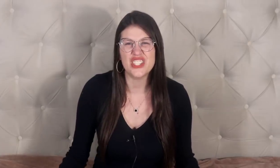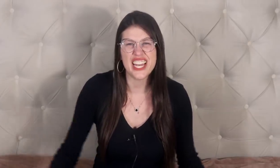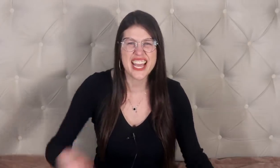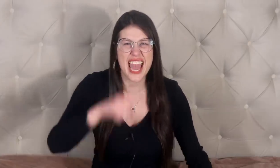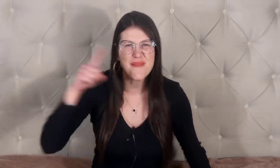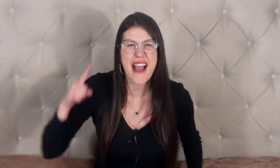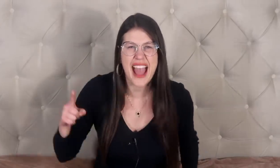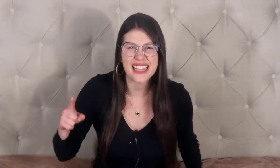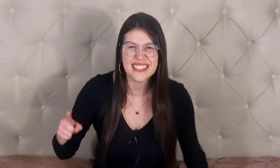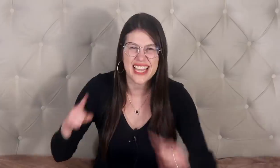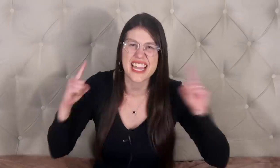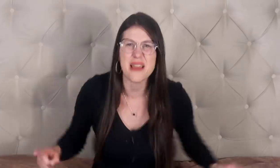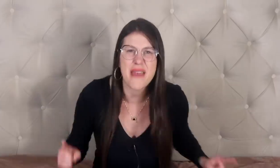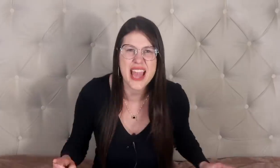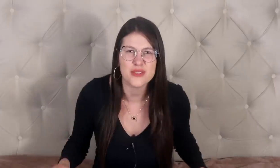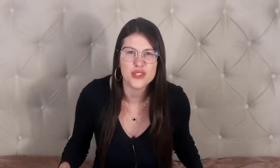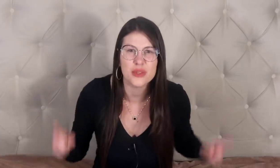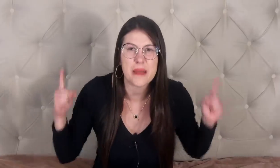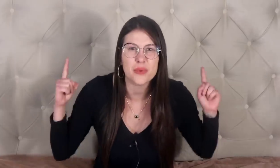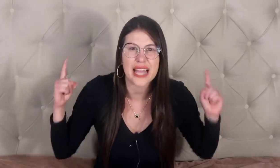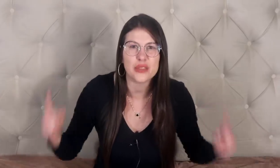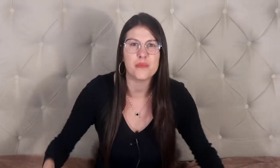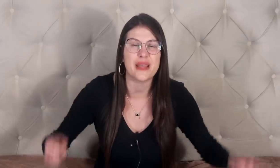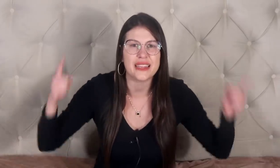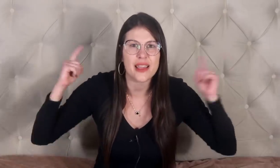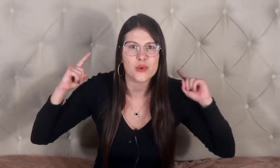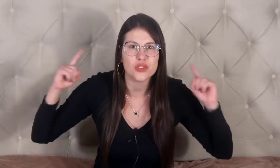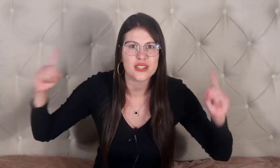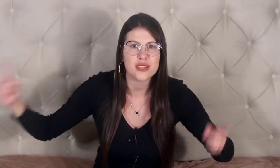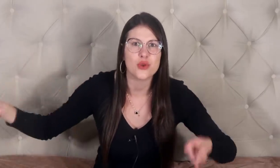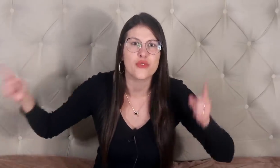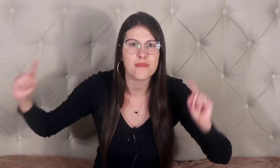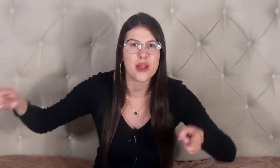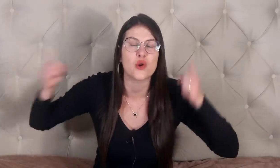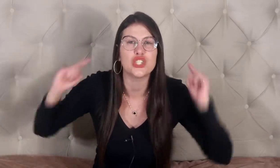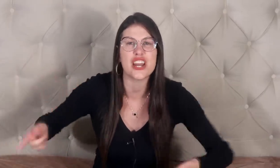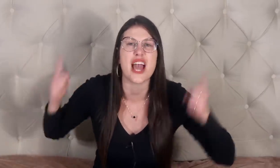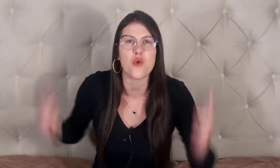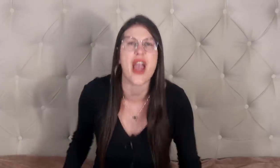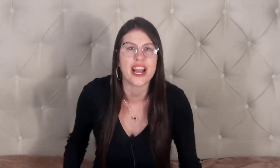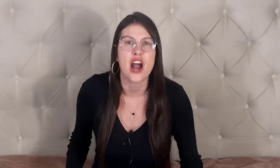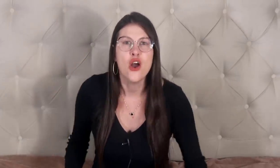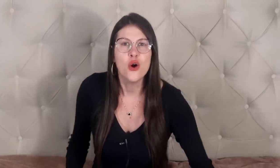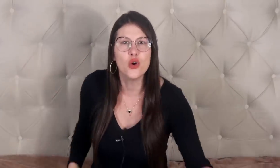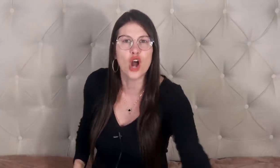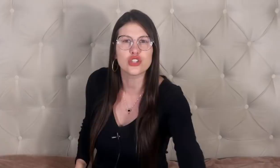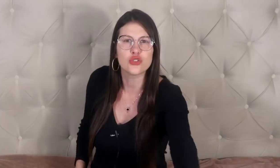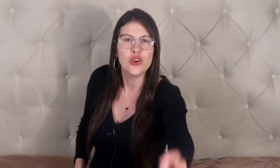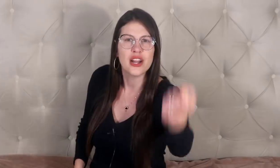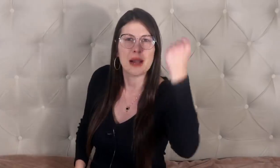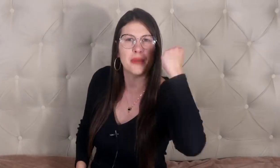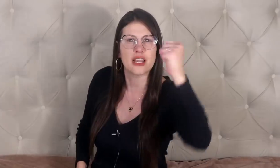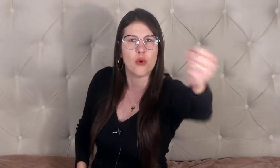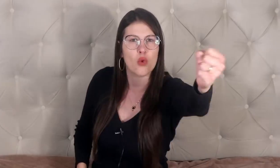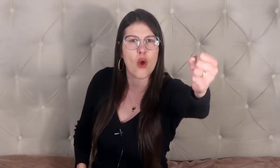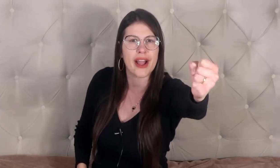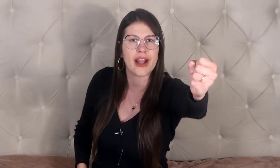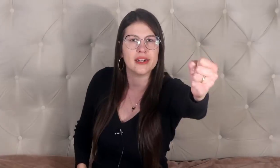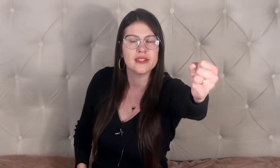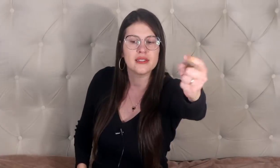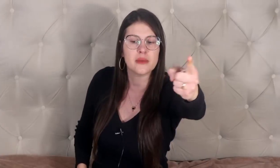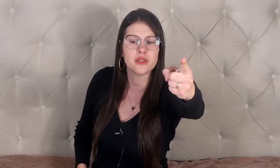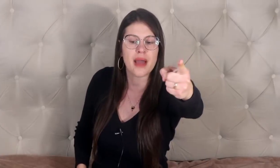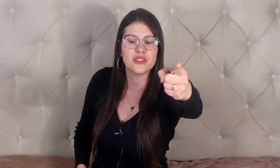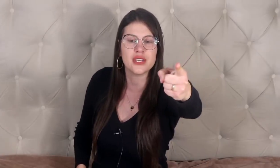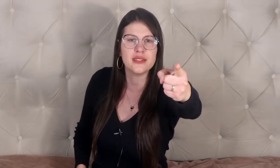PSOL e de ninguém mais, ninguém menos que o deputado do PT, cujo assessor foi pego com dinheiro na cueca, o nosso Capitão